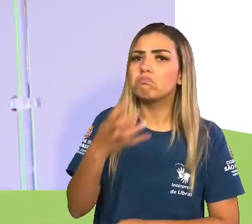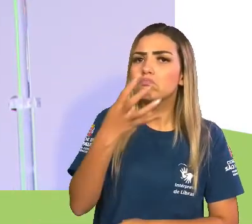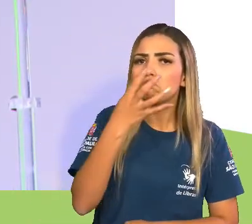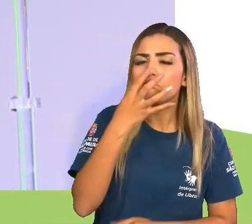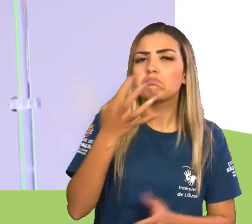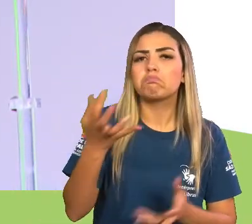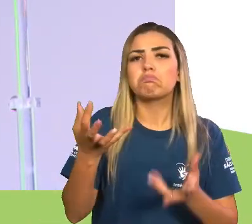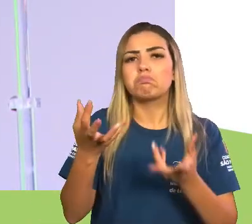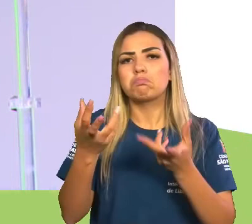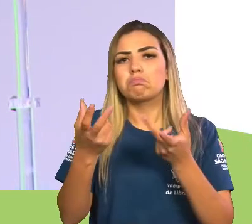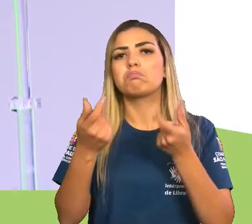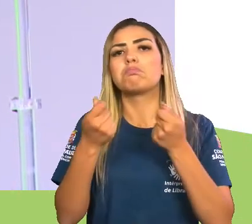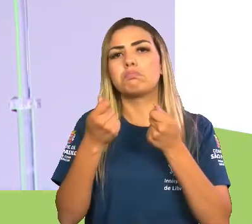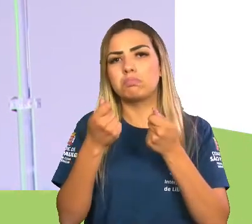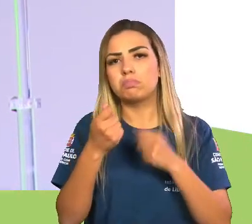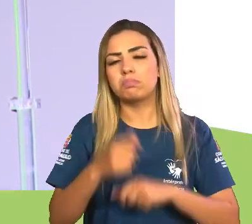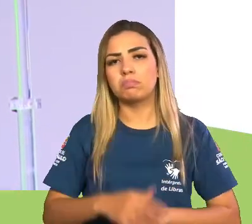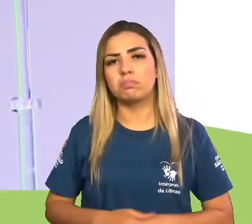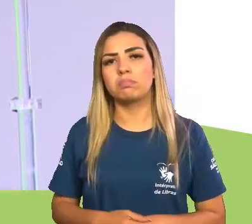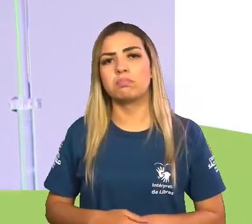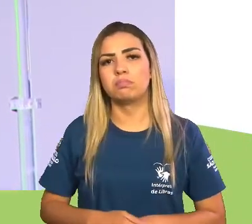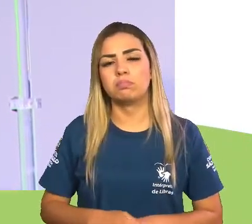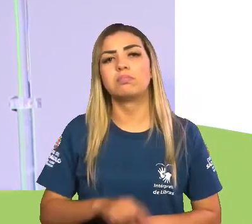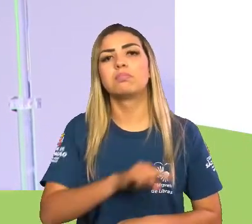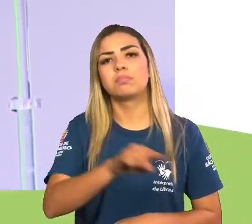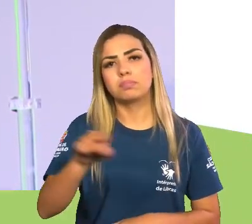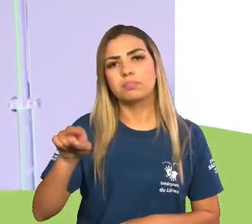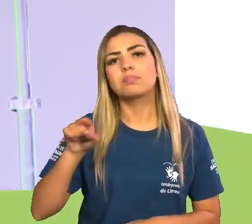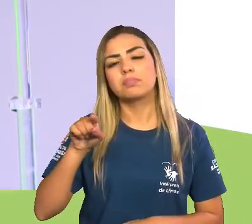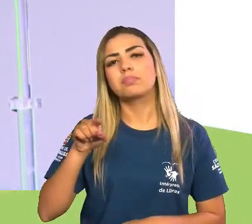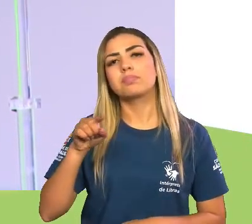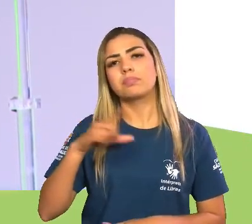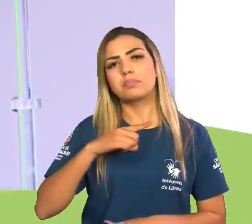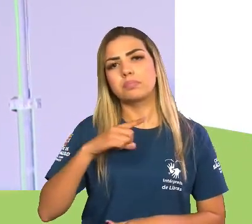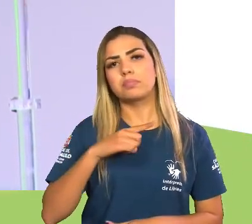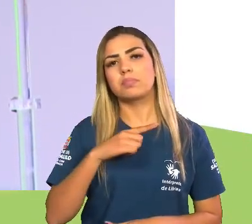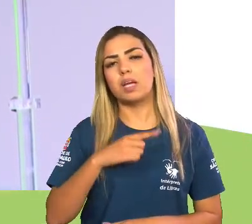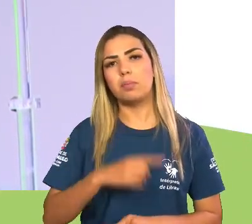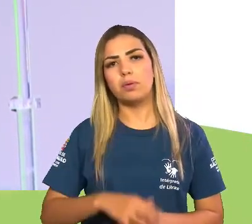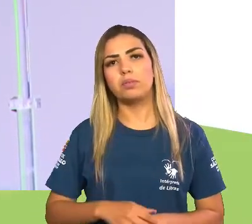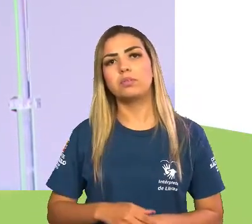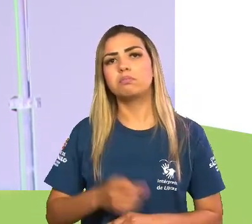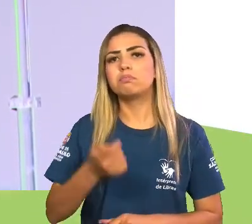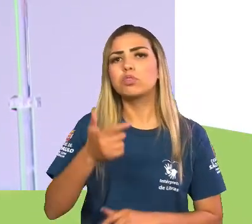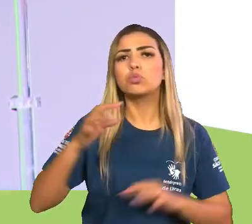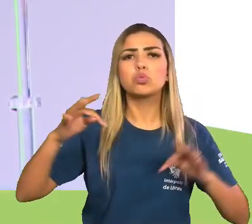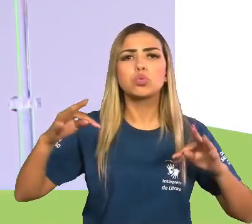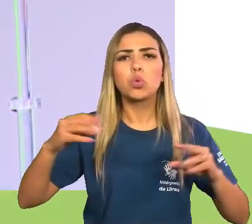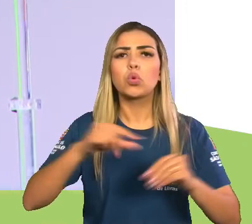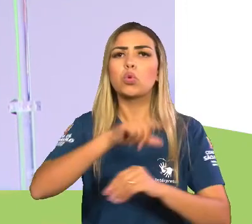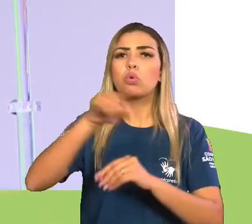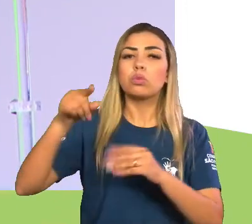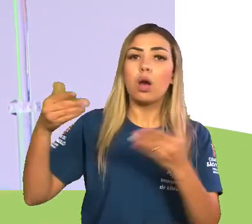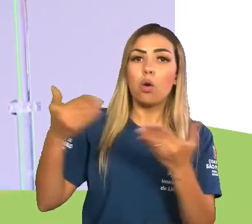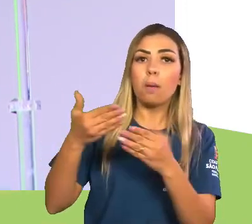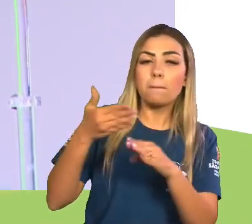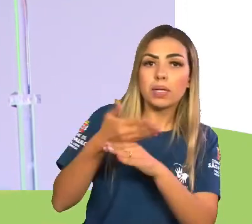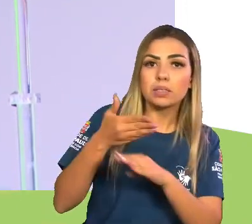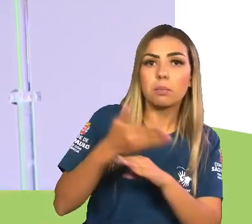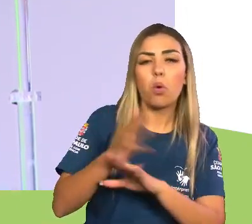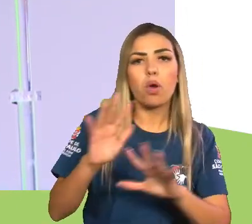Quero agradecer Gustavo Mendes, que participou aqui com a gente. O Augusto Cruz, que tá ali também. Todo mundo que participou desse evento, nós